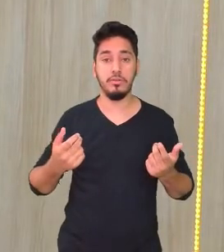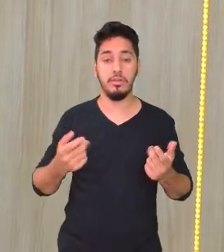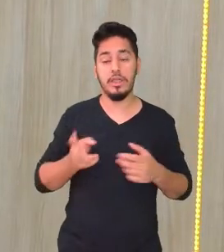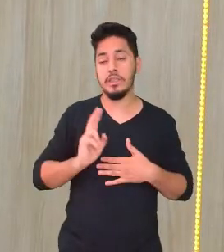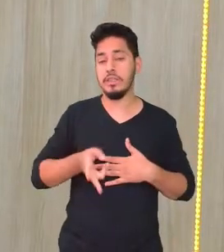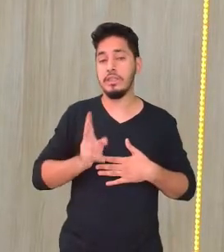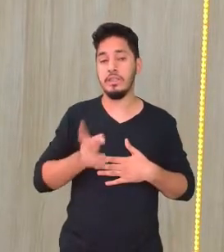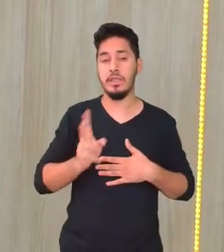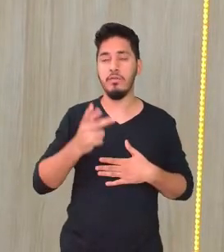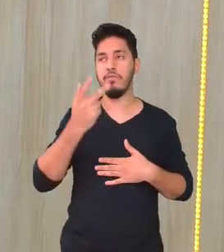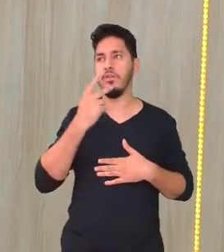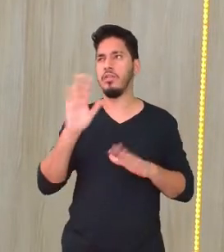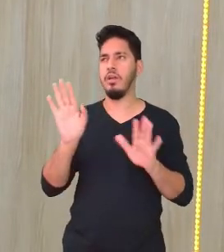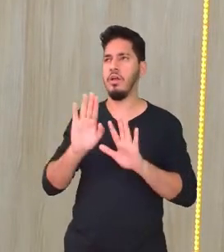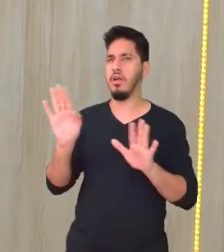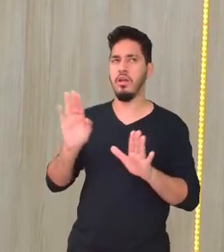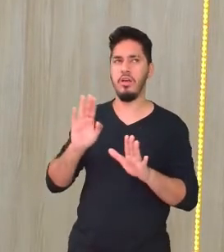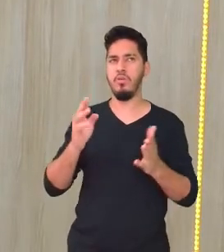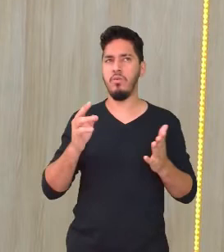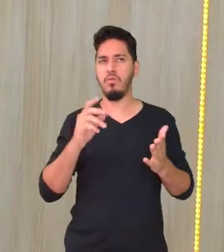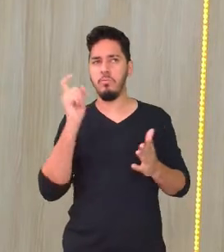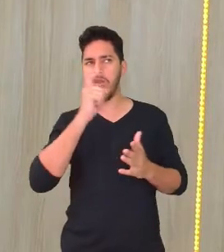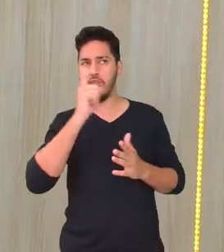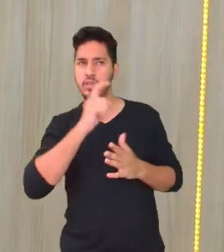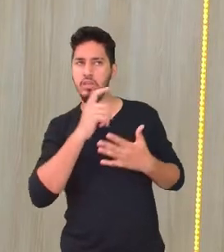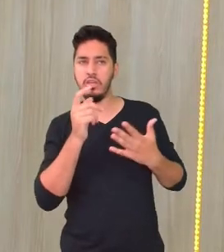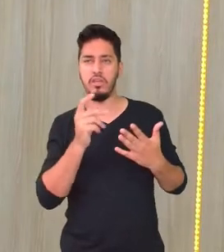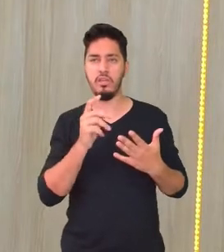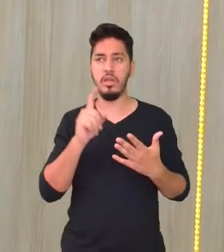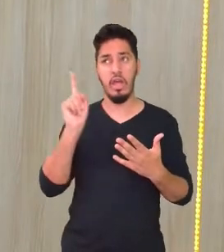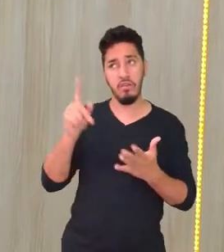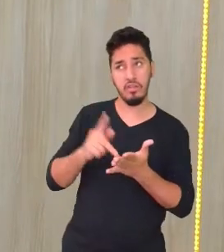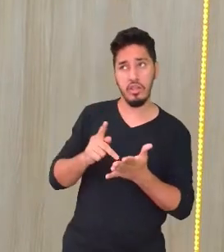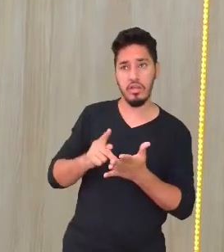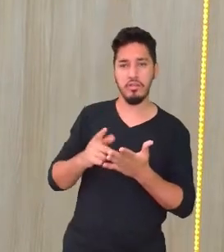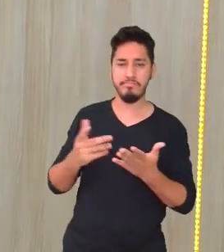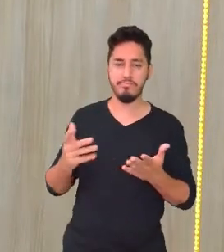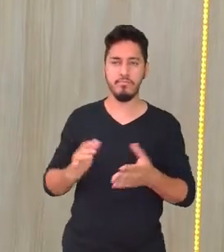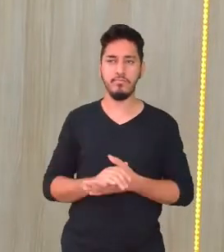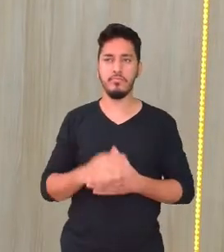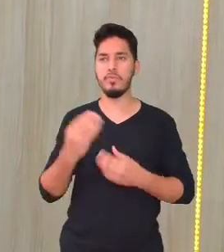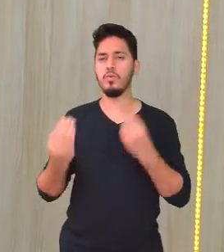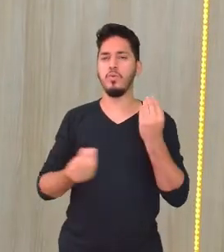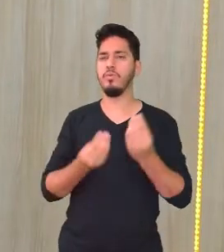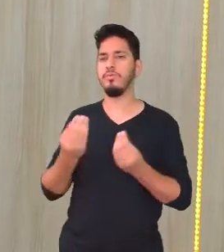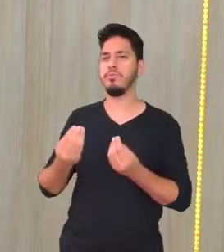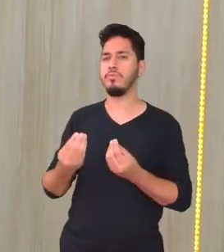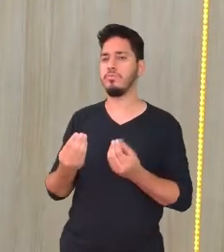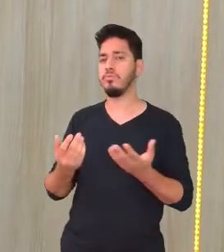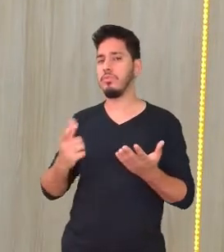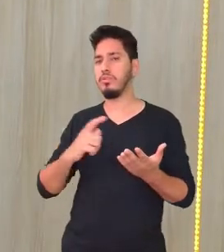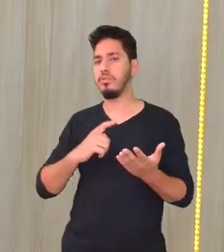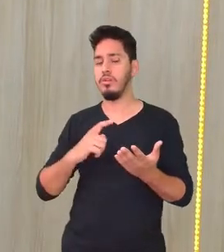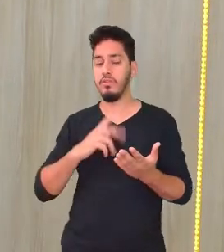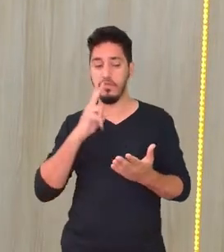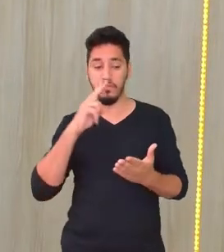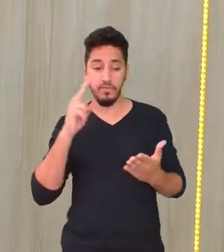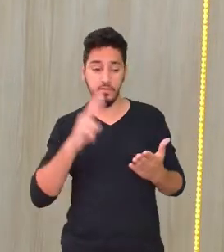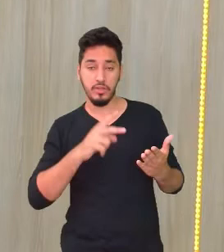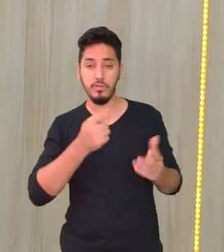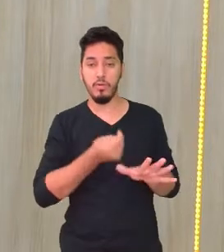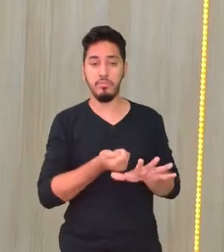todo desmentindo, né, essas notícias falsas. Mas veja, como é que a gente deve proceder então diante de